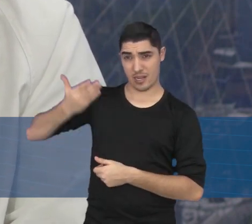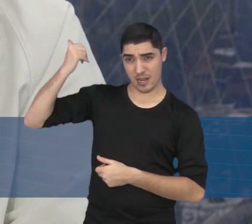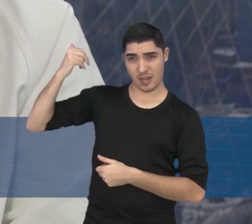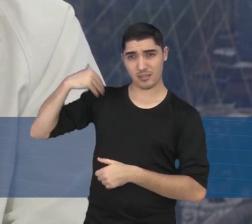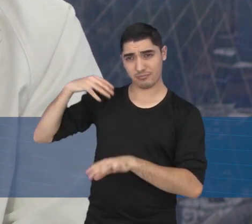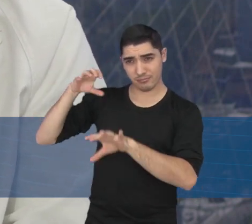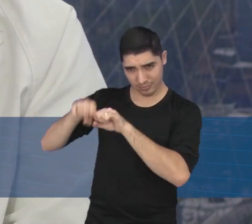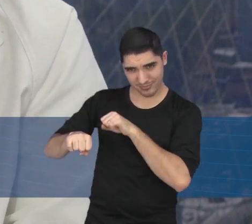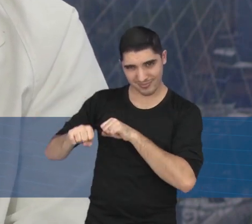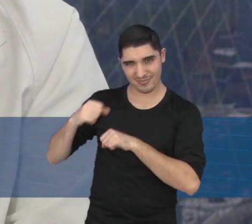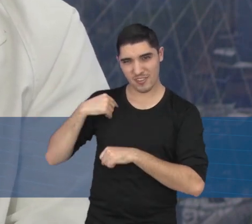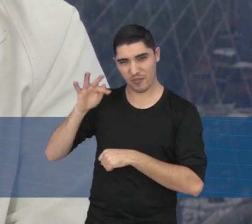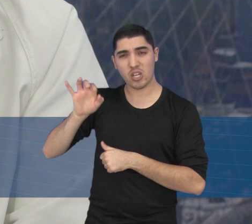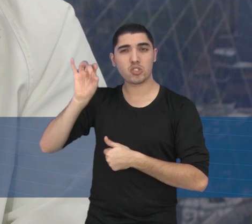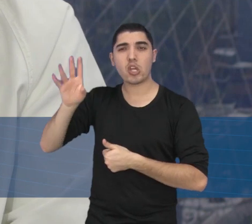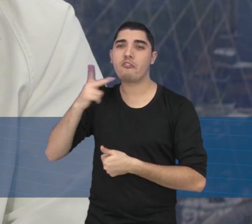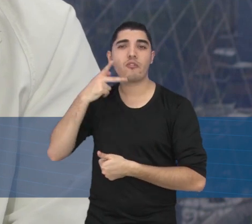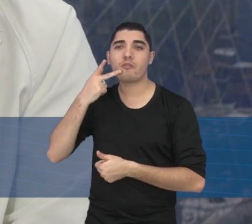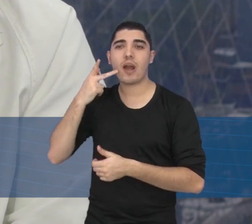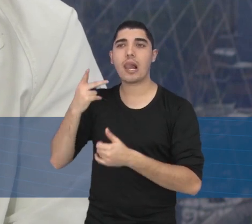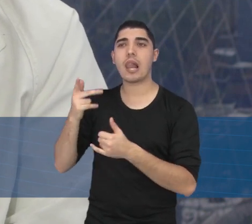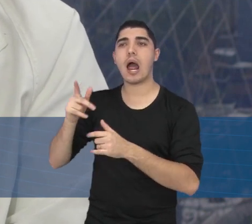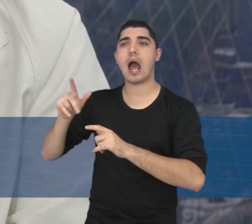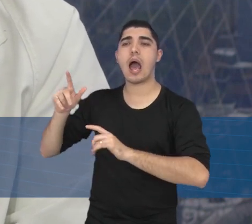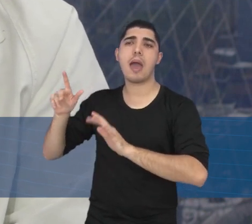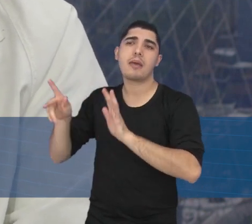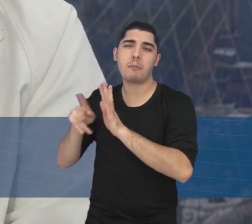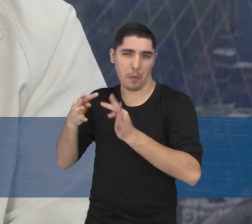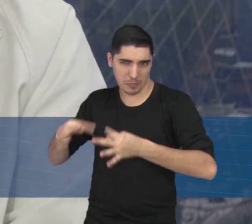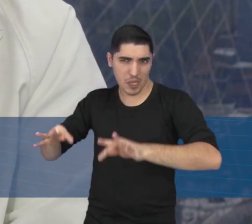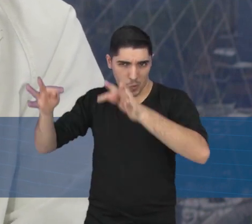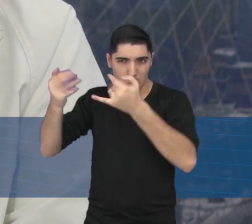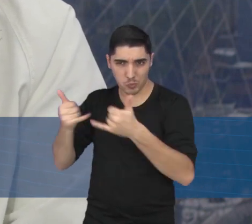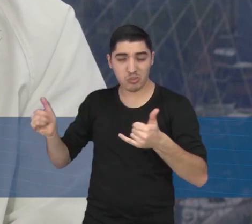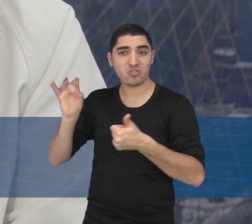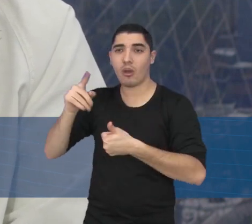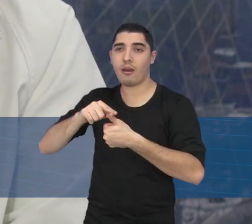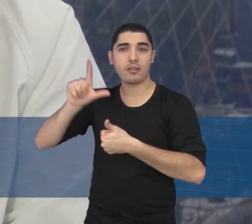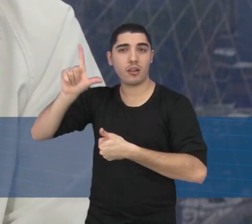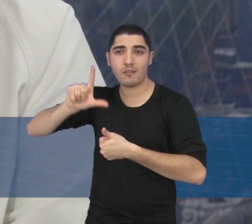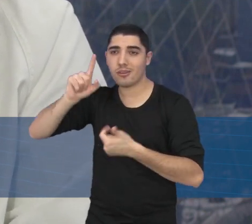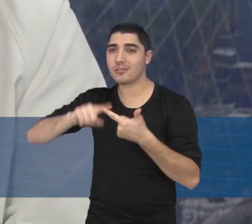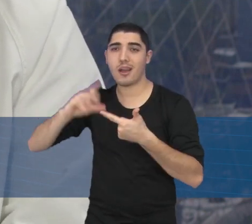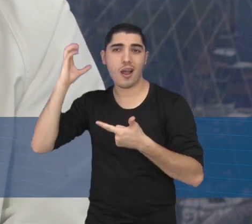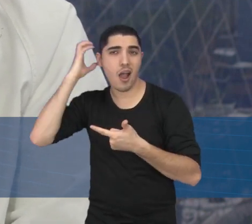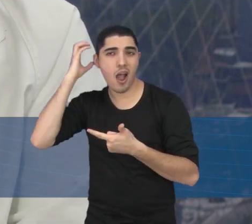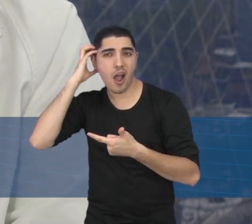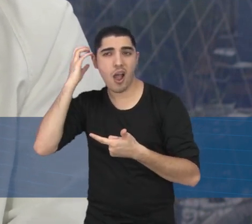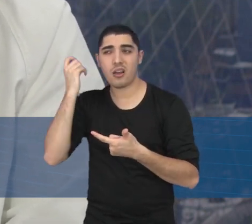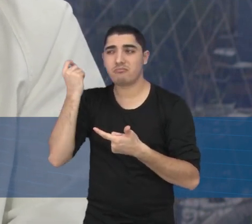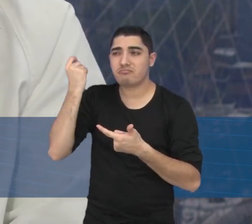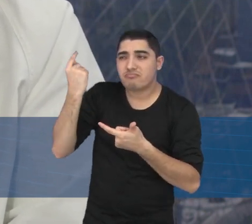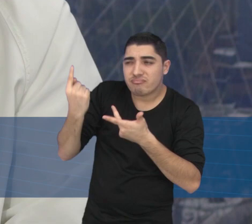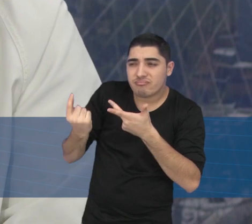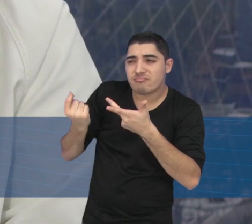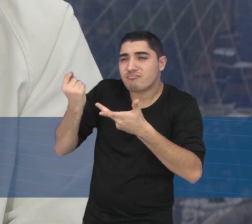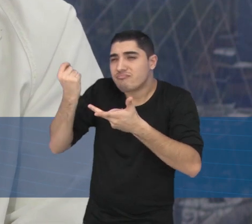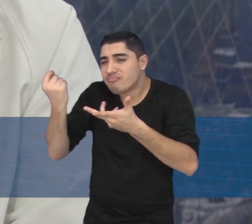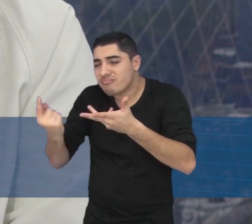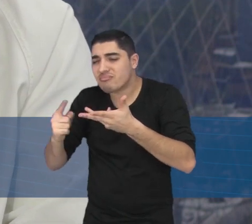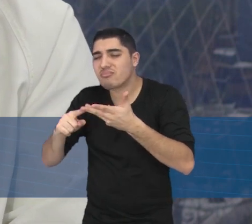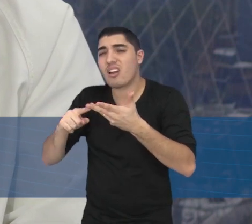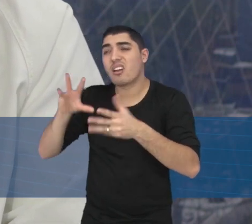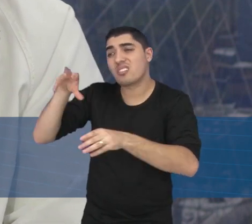em TVs, rádios, né? Um ou outro dispositivo, né? Uma ou outra novidade era